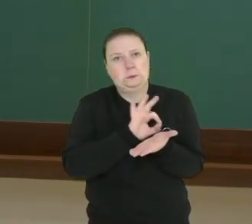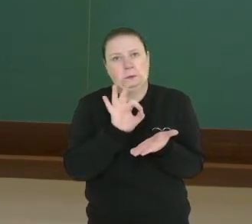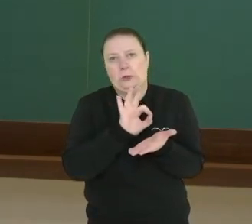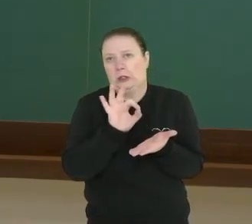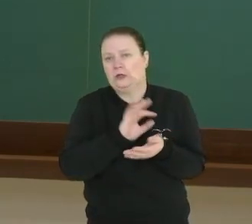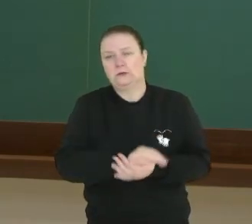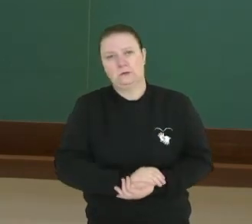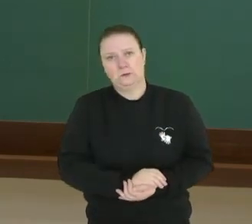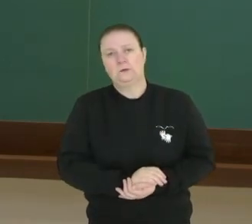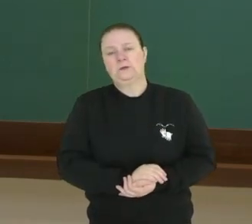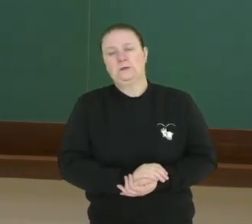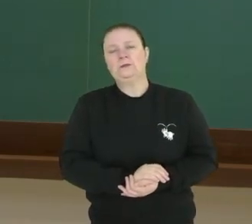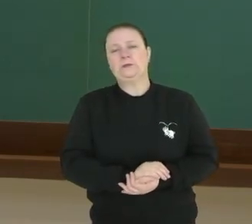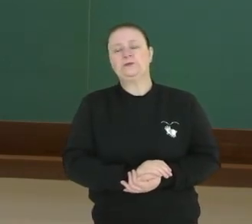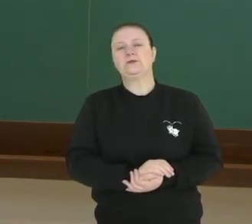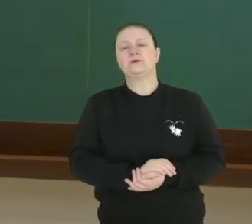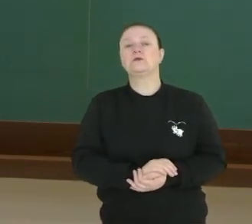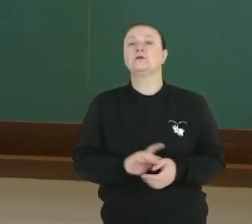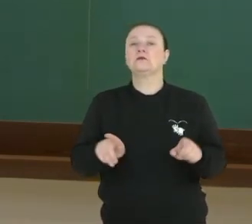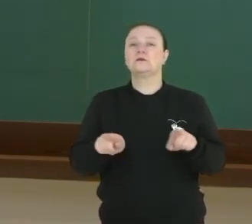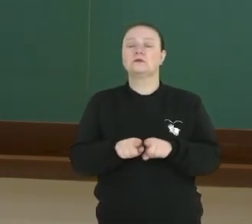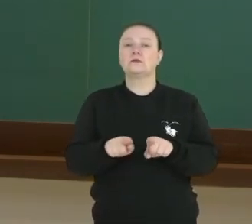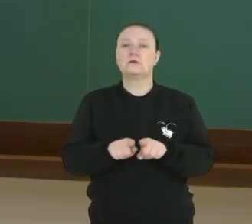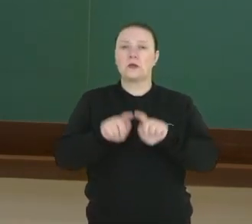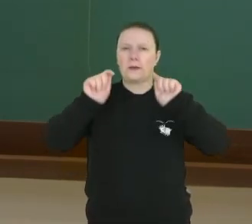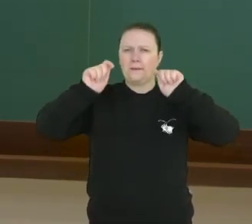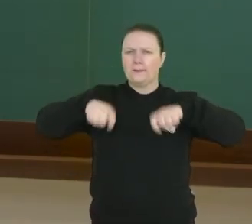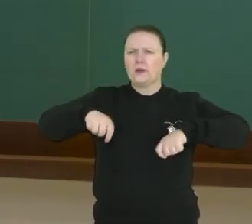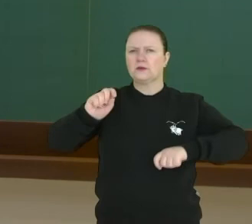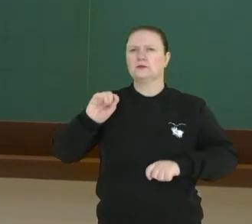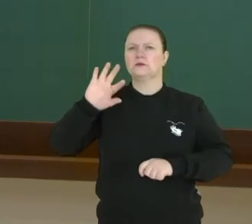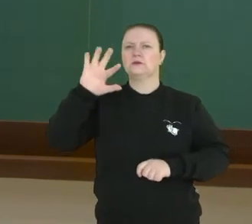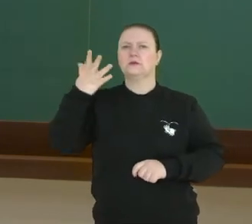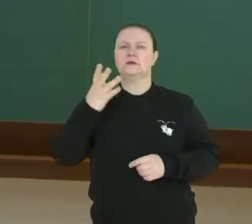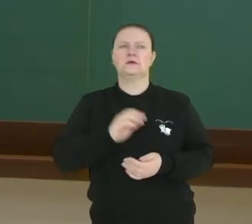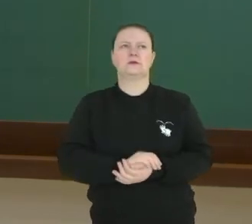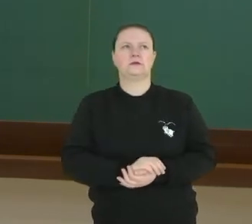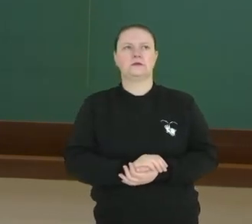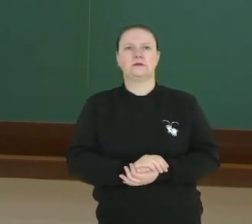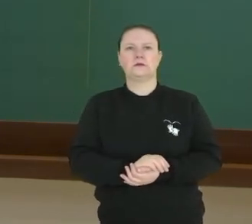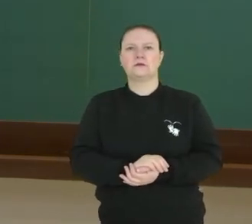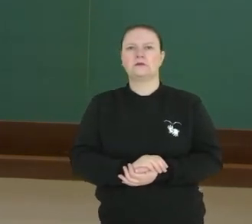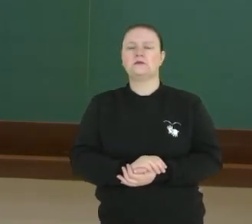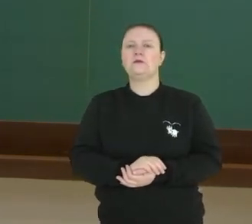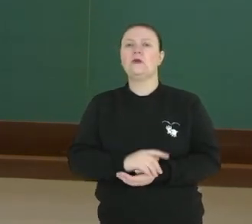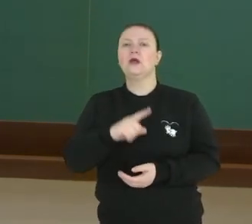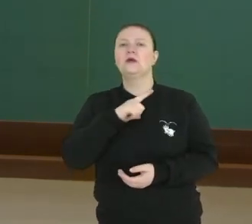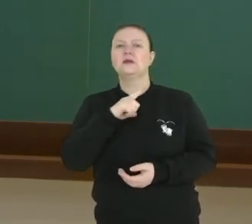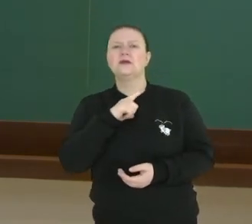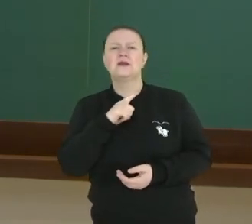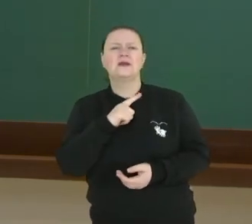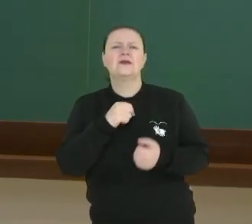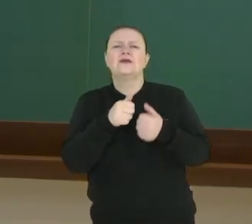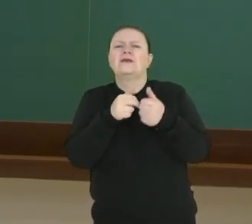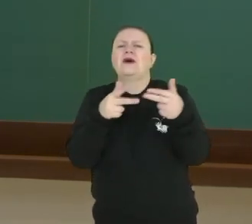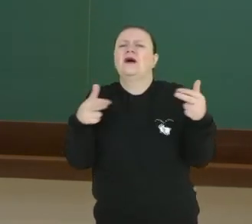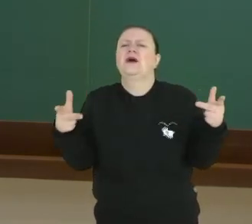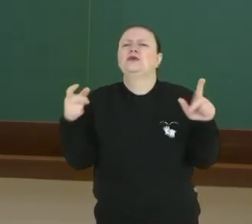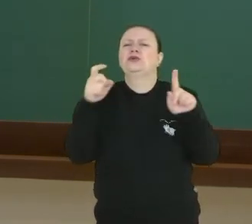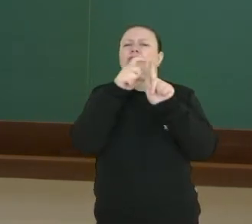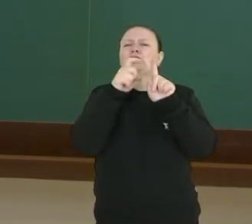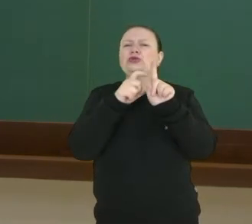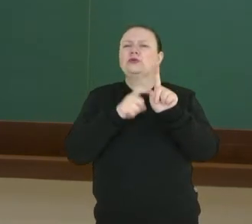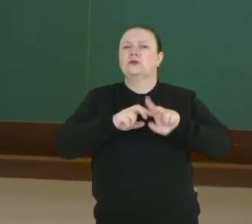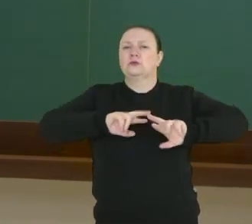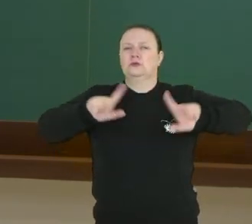dicionário também. Então, isso pode acontecer. Contrações, clichês, onomatopeias. E no texto